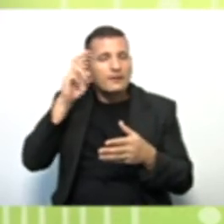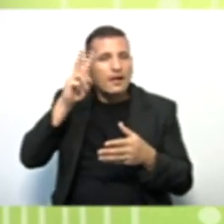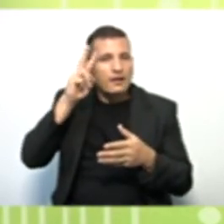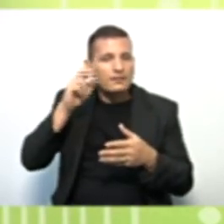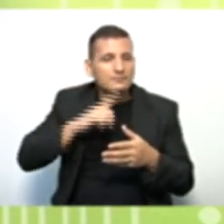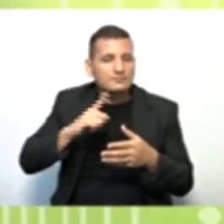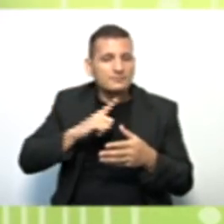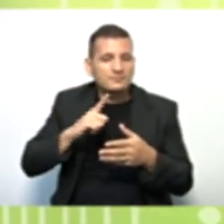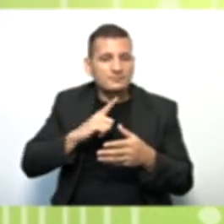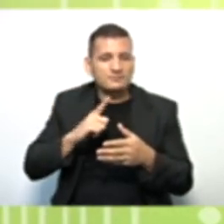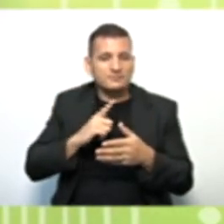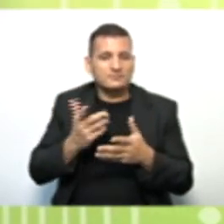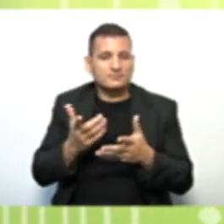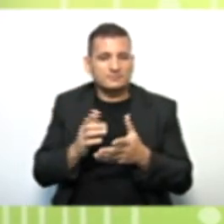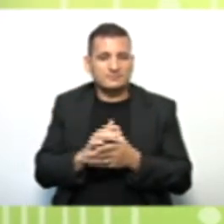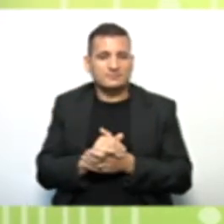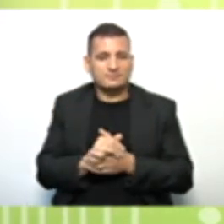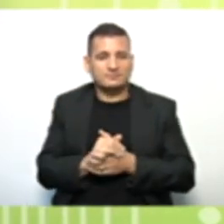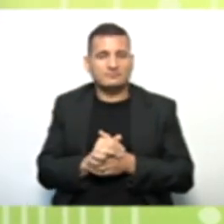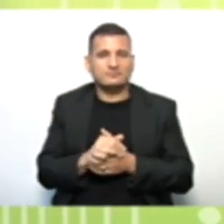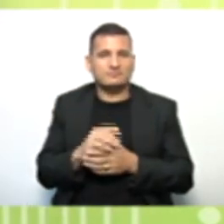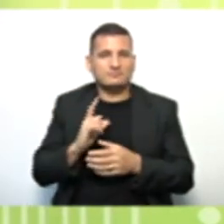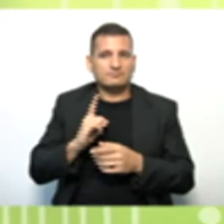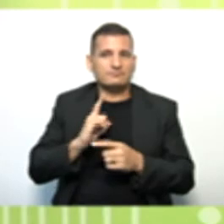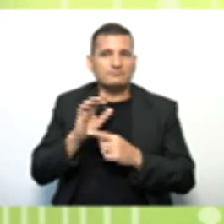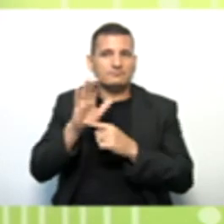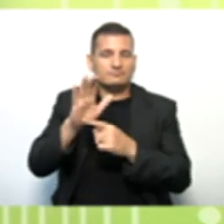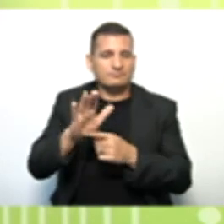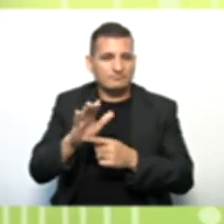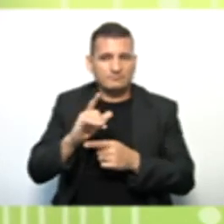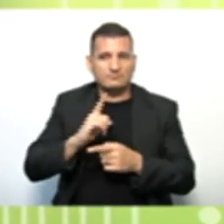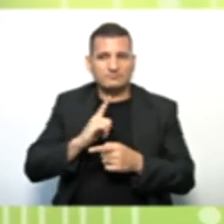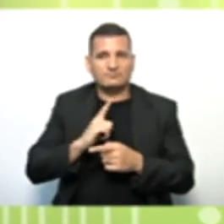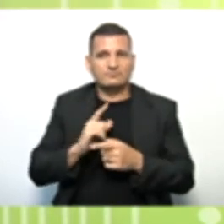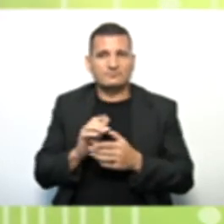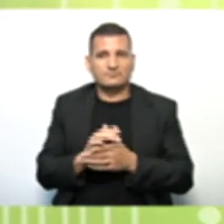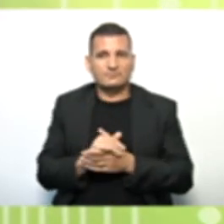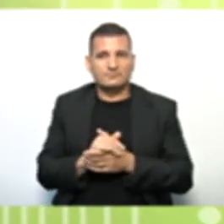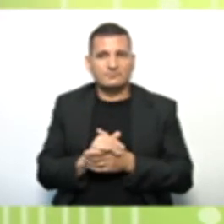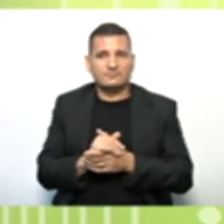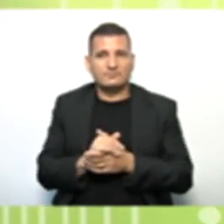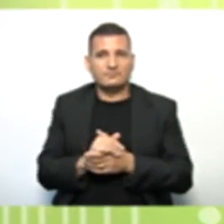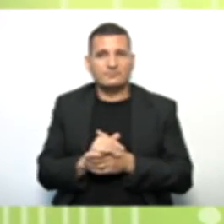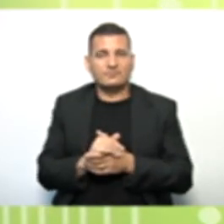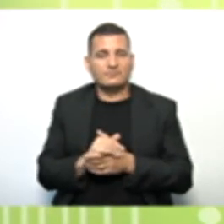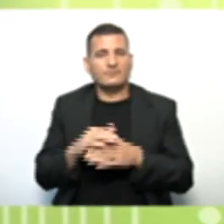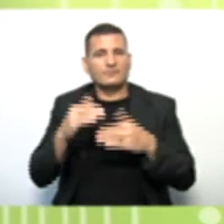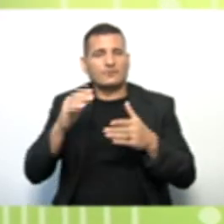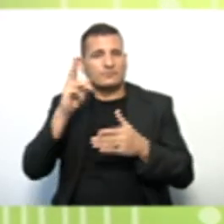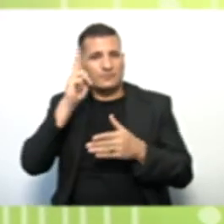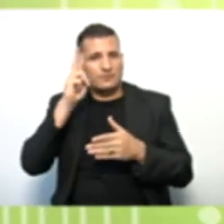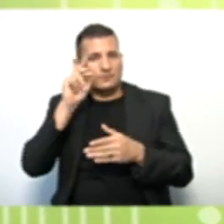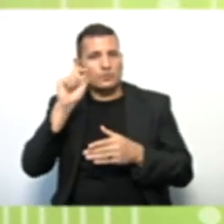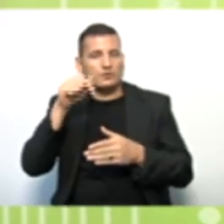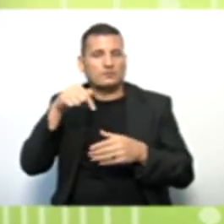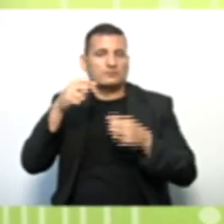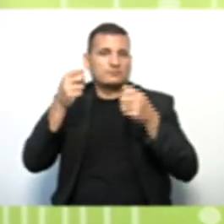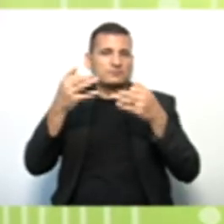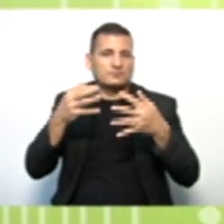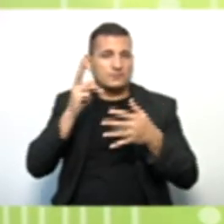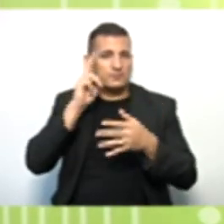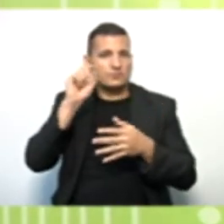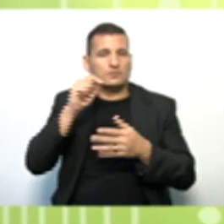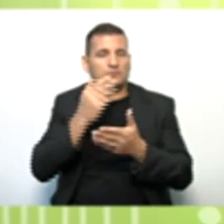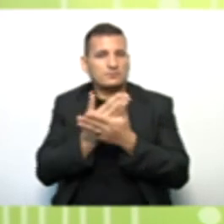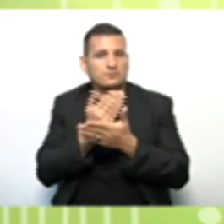A revisão veio bem na hora da prova, ajuda bastante, quer queira ou não, né? Então, lembre-se do que foi falado, lembre-se do que foi estudado